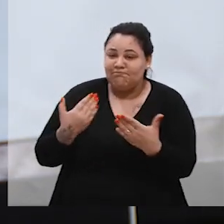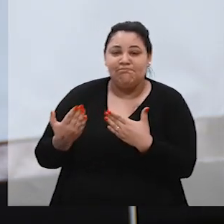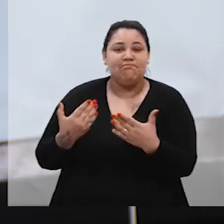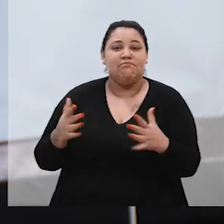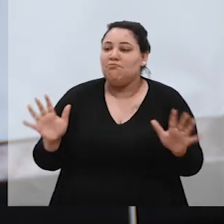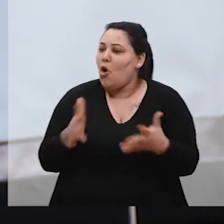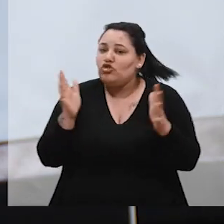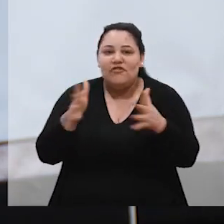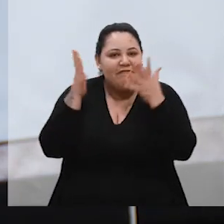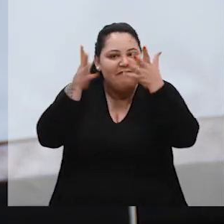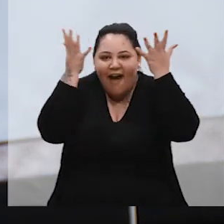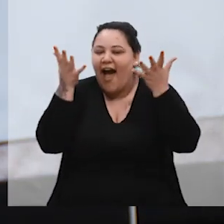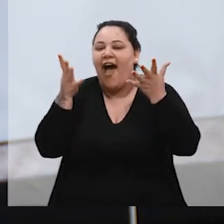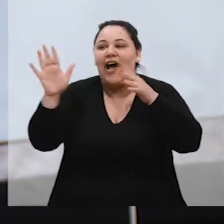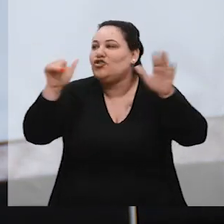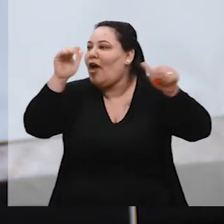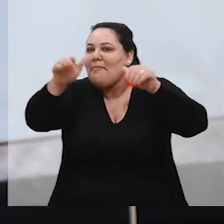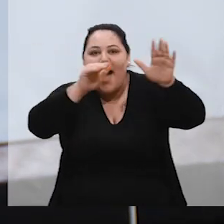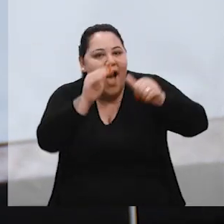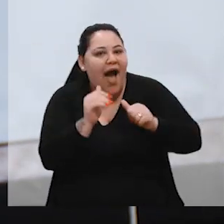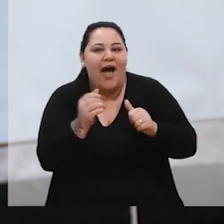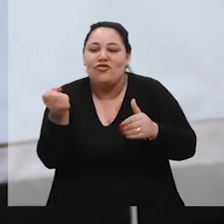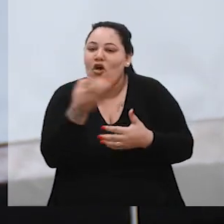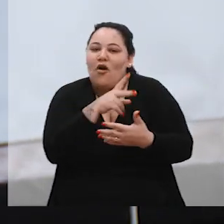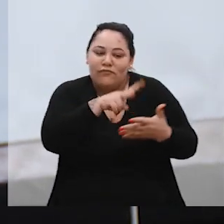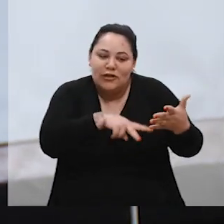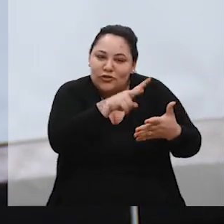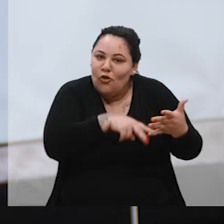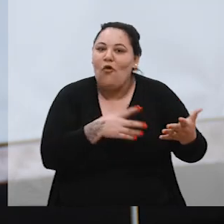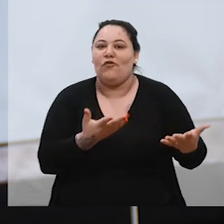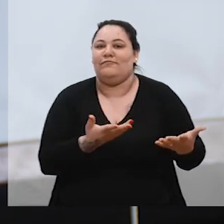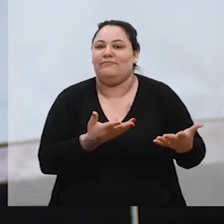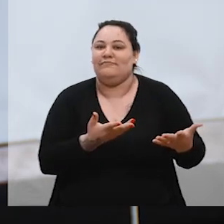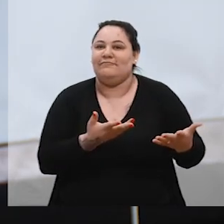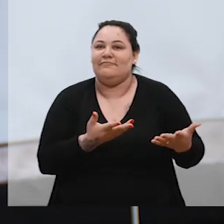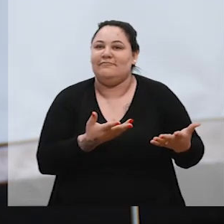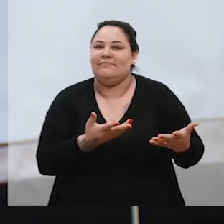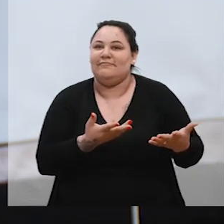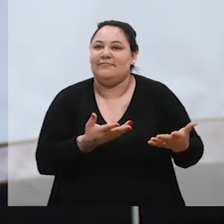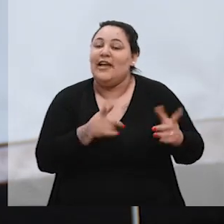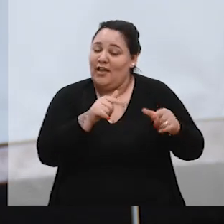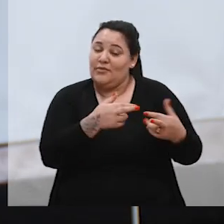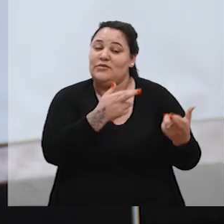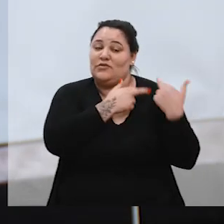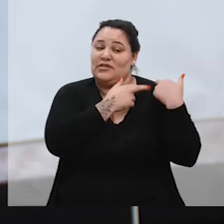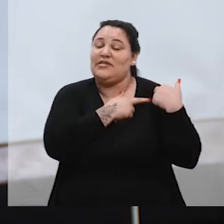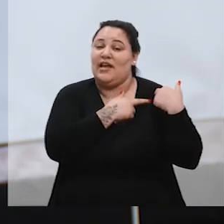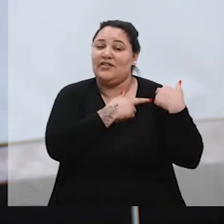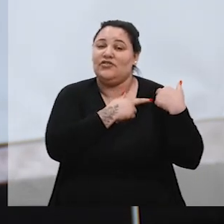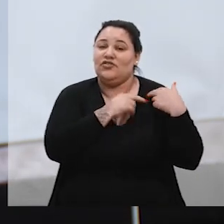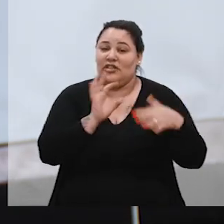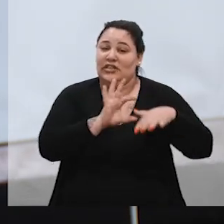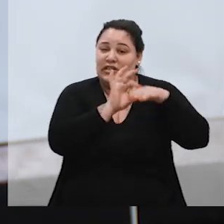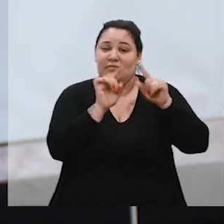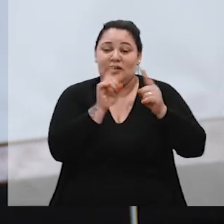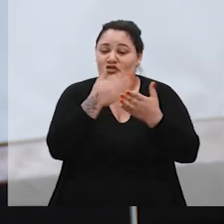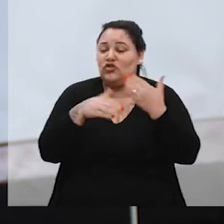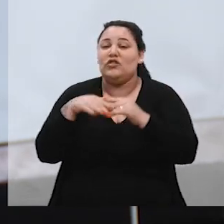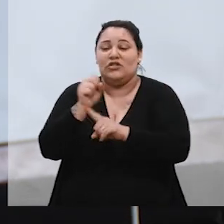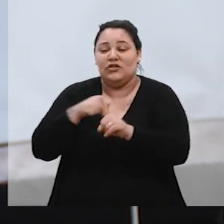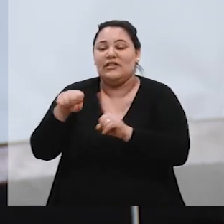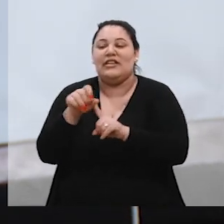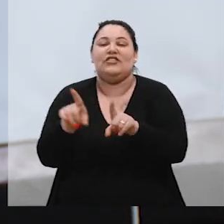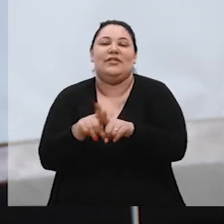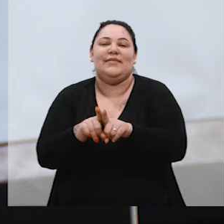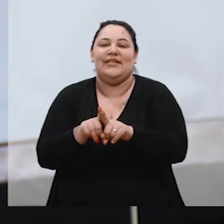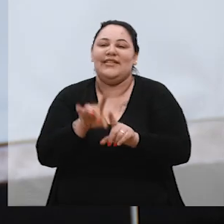estimular novos leitores. E é uma responsabilidade de patrono, mas acho que de toda a sociedade. E eu quero só